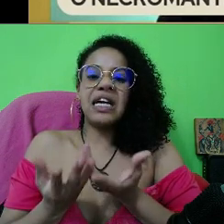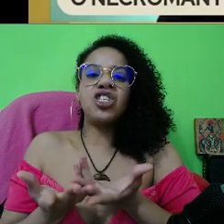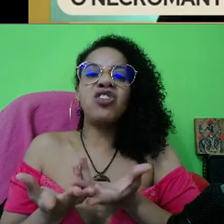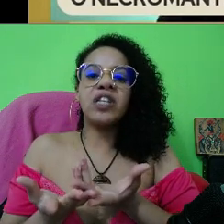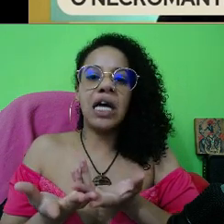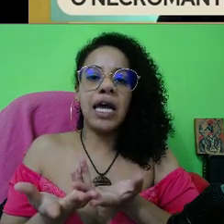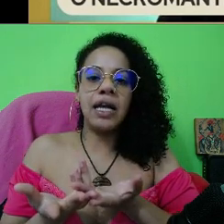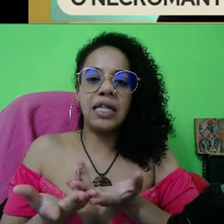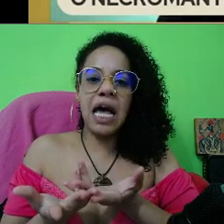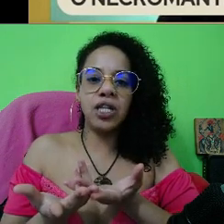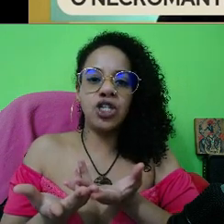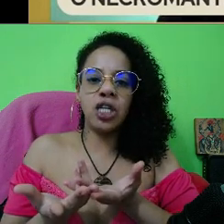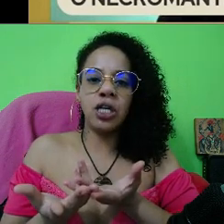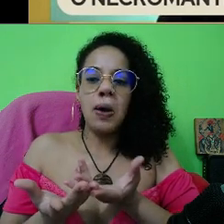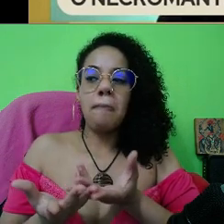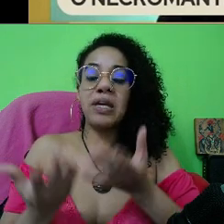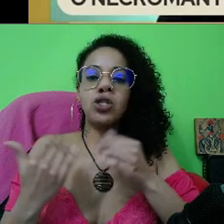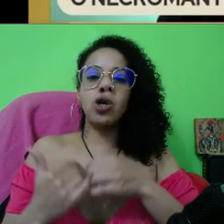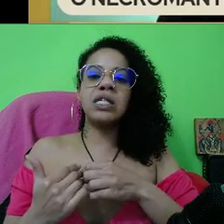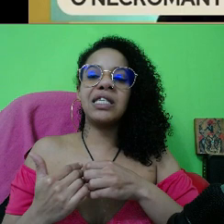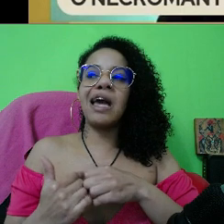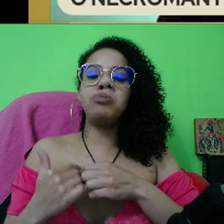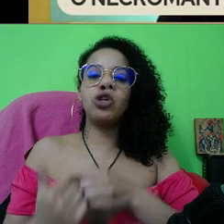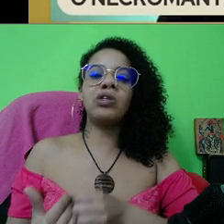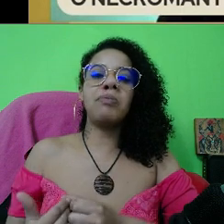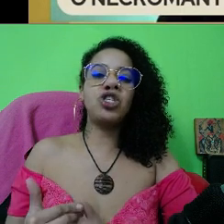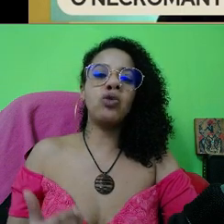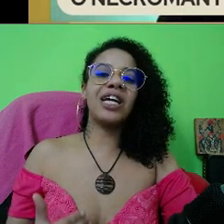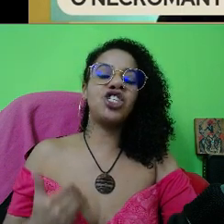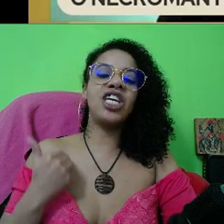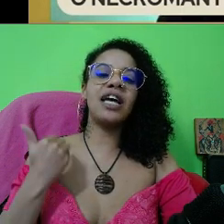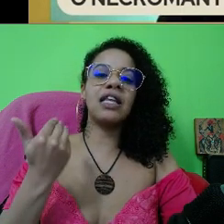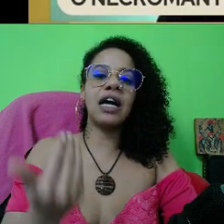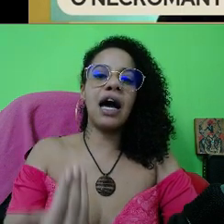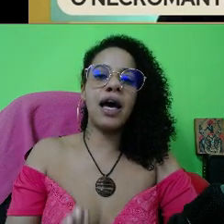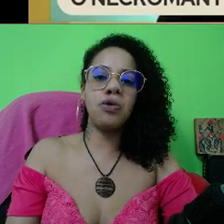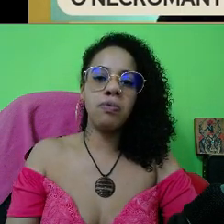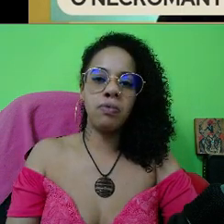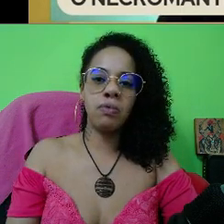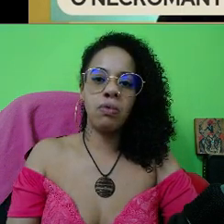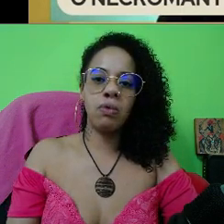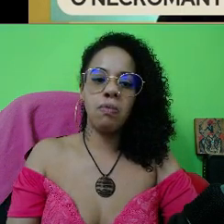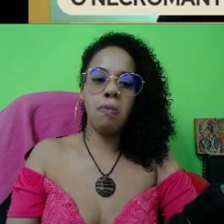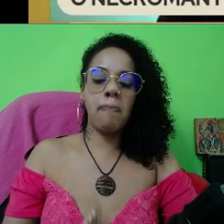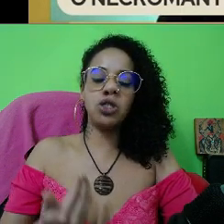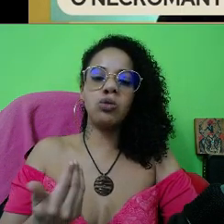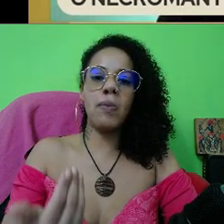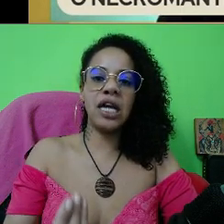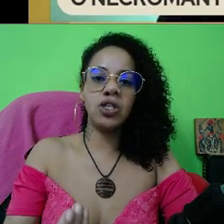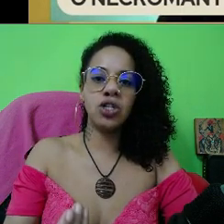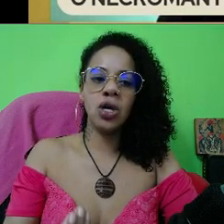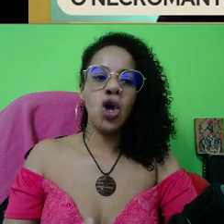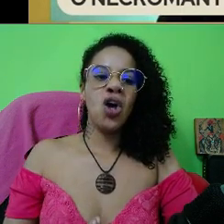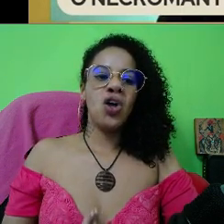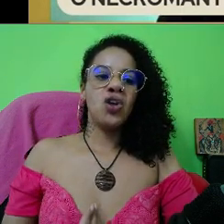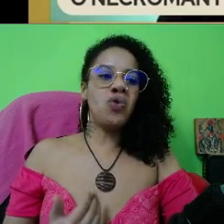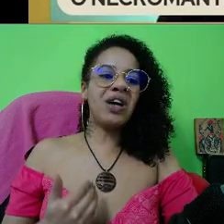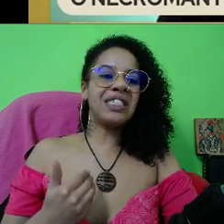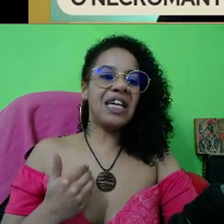dissociativa da realidade pessoas que absolutamente nunca tinha atacaram pessoalmente